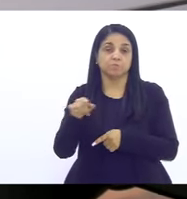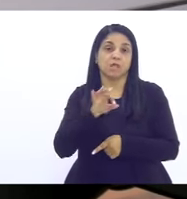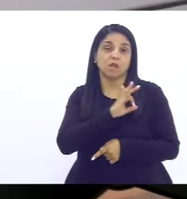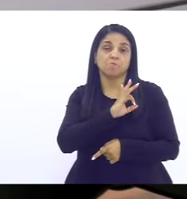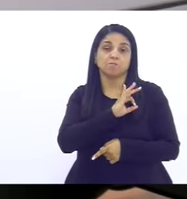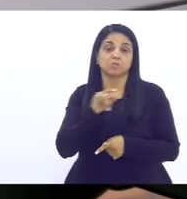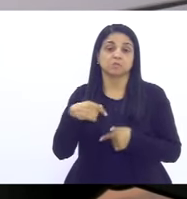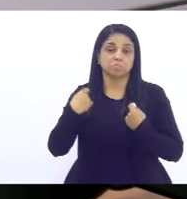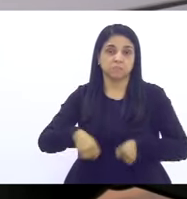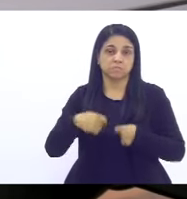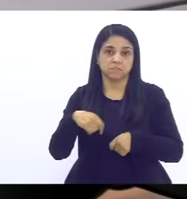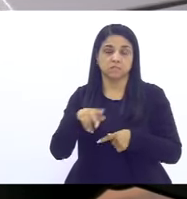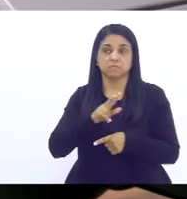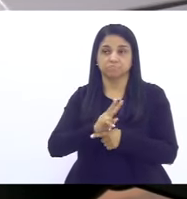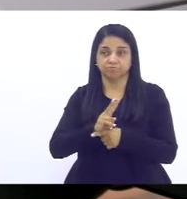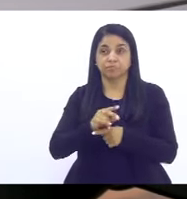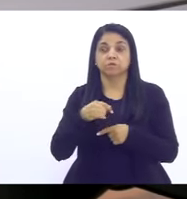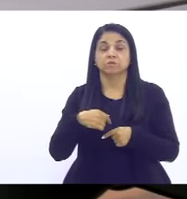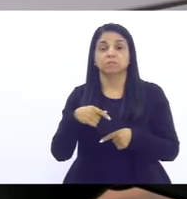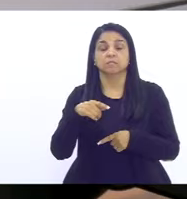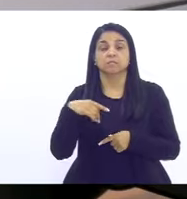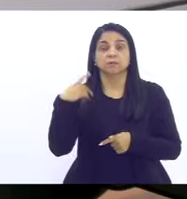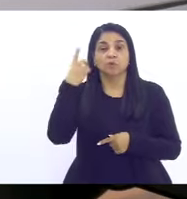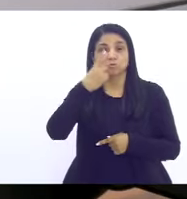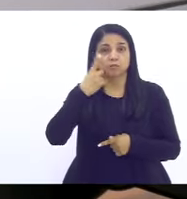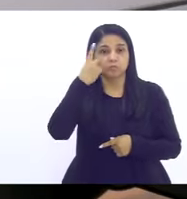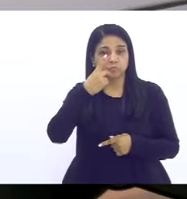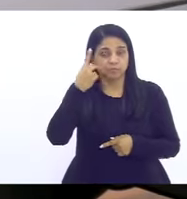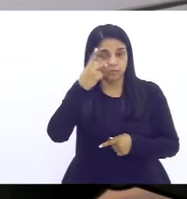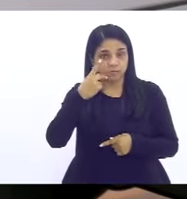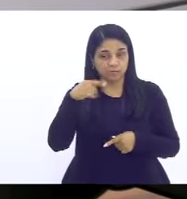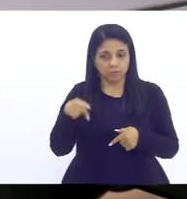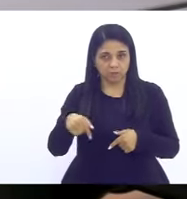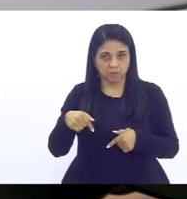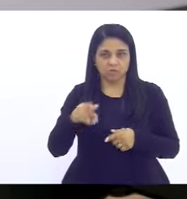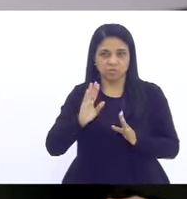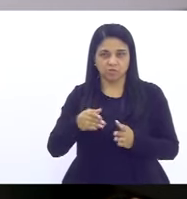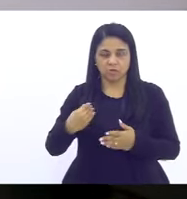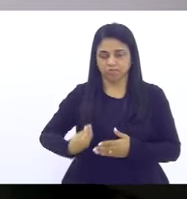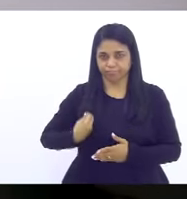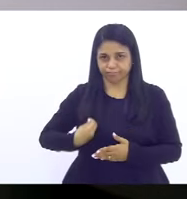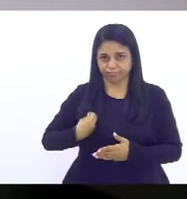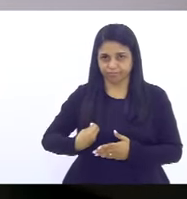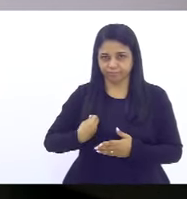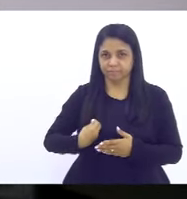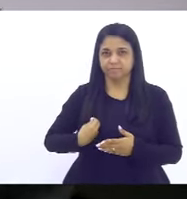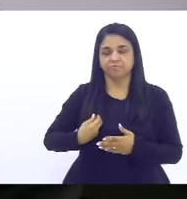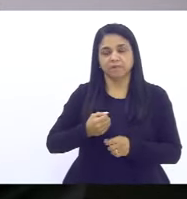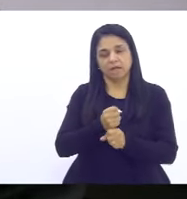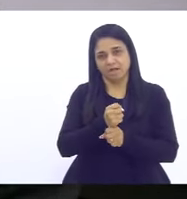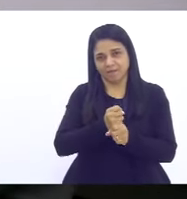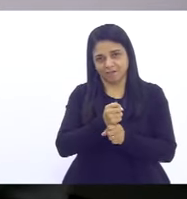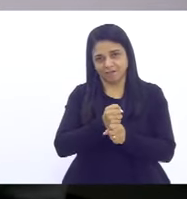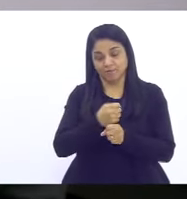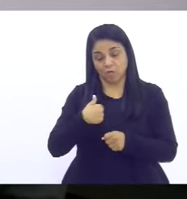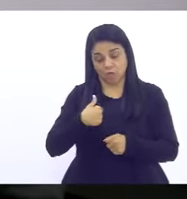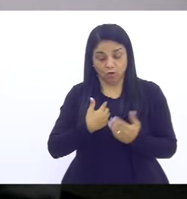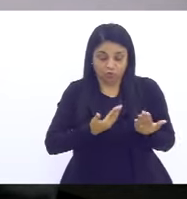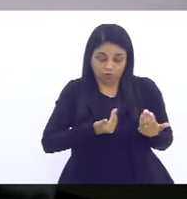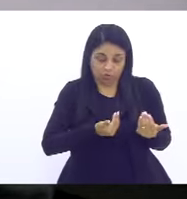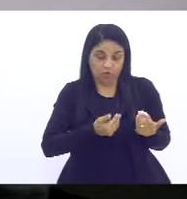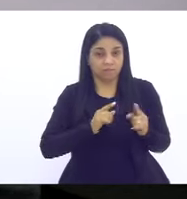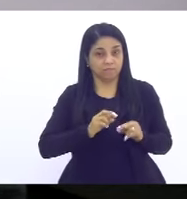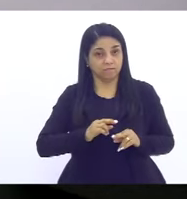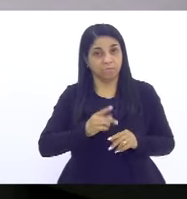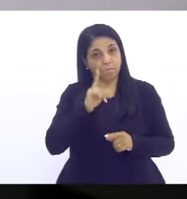que a gente está convencido. Os políticos estão aqui, mais presentes aqui, mais tempo que eu na política, não é muito difícil, né, pela minha juventude.